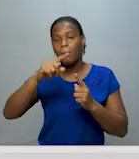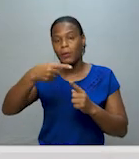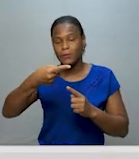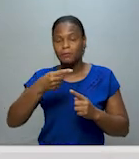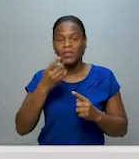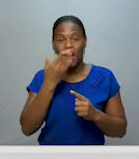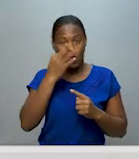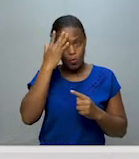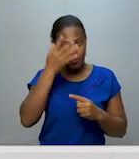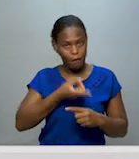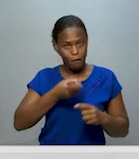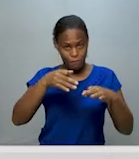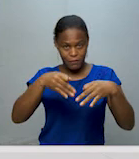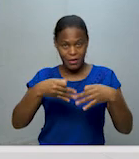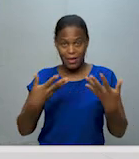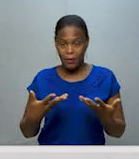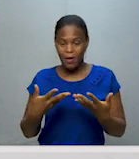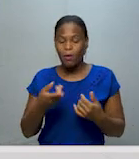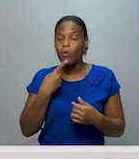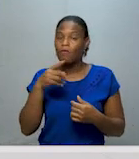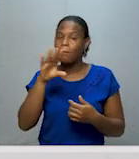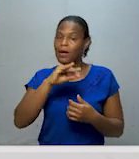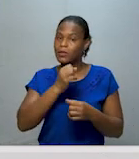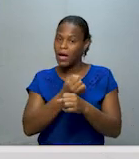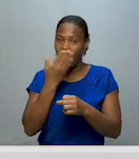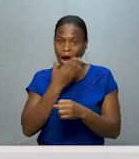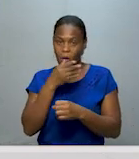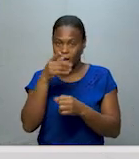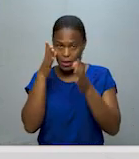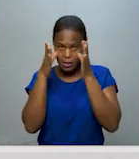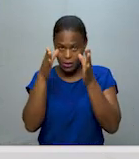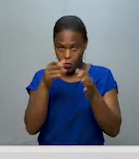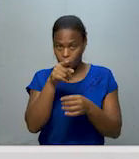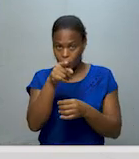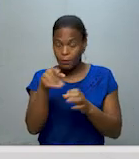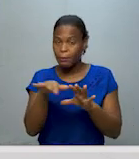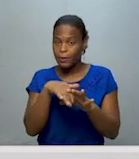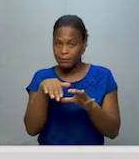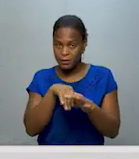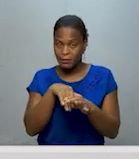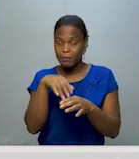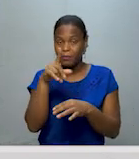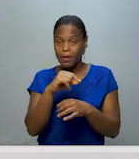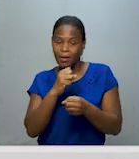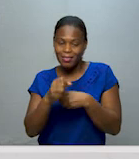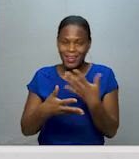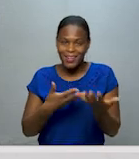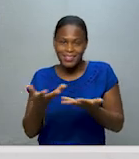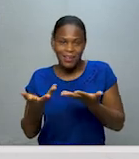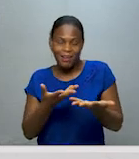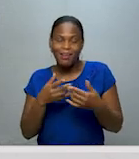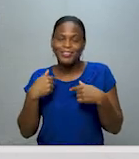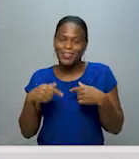a nossa aula número 9. Mais uma aula em que a sua atenção, participação e